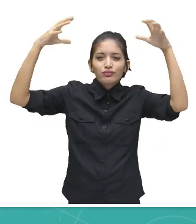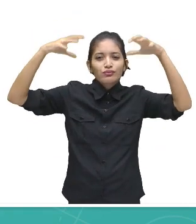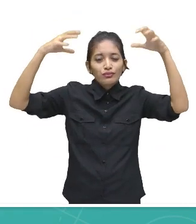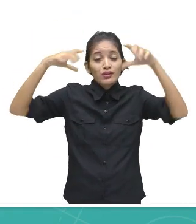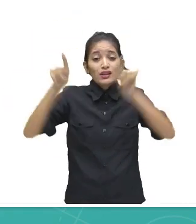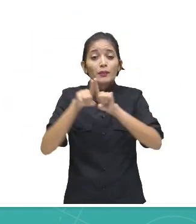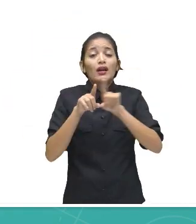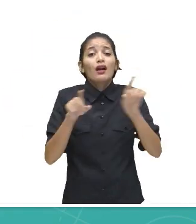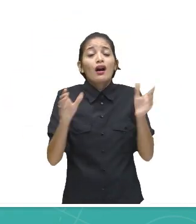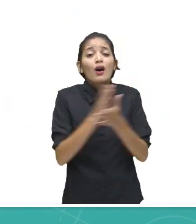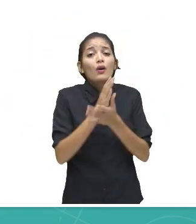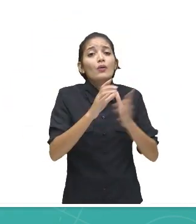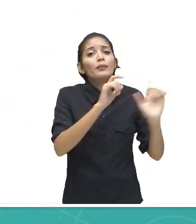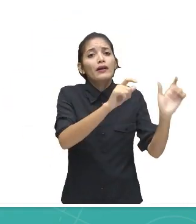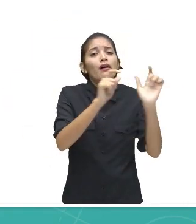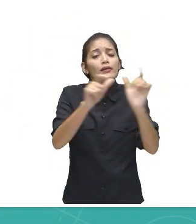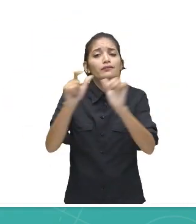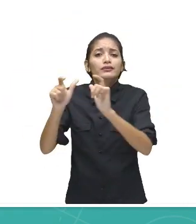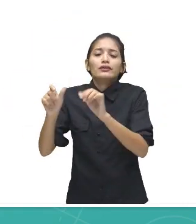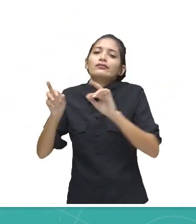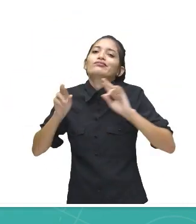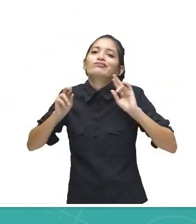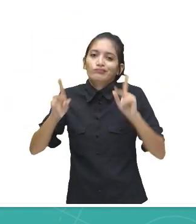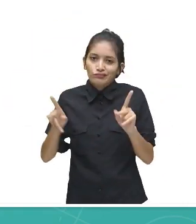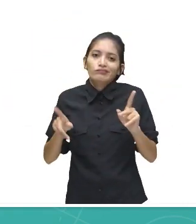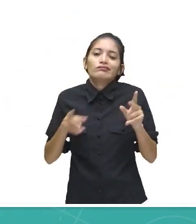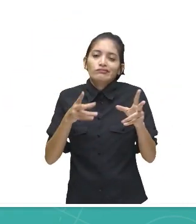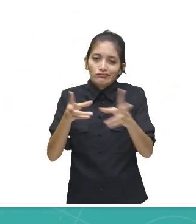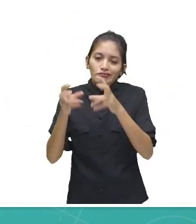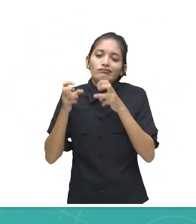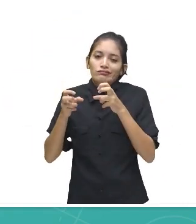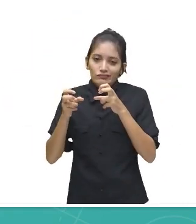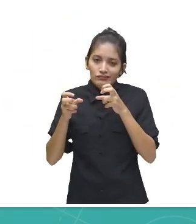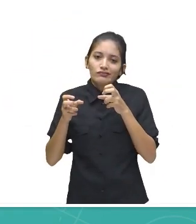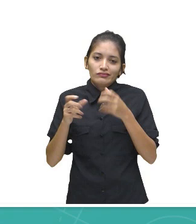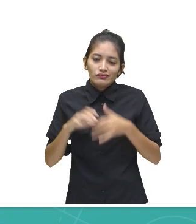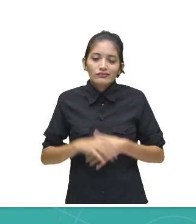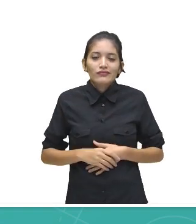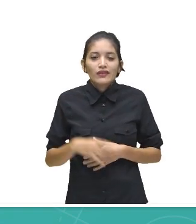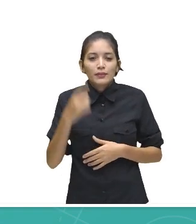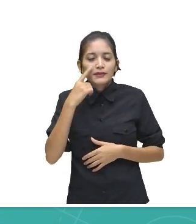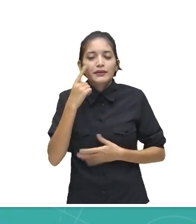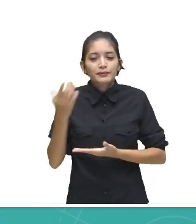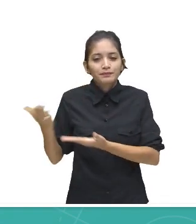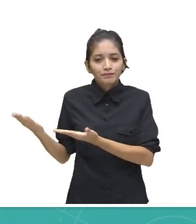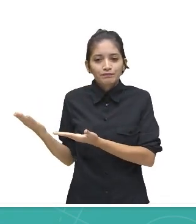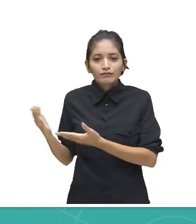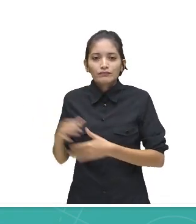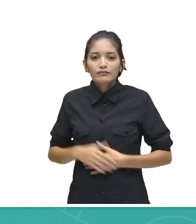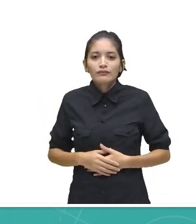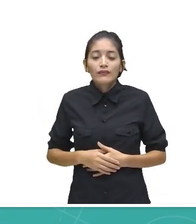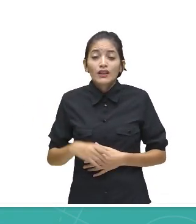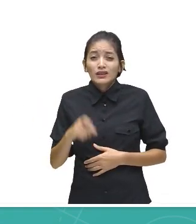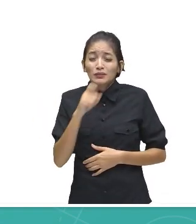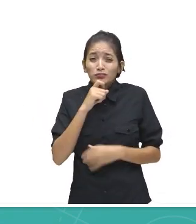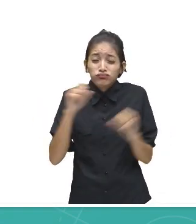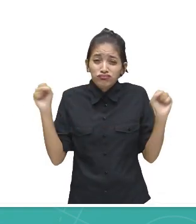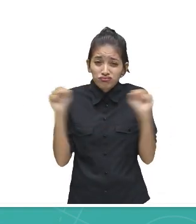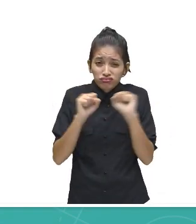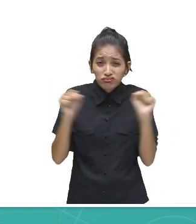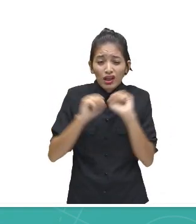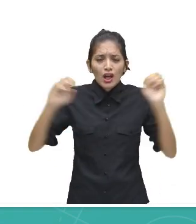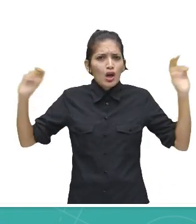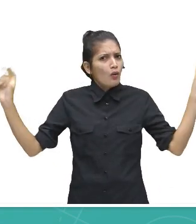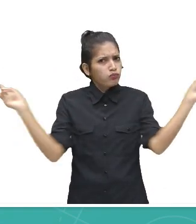tem áreas do planeta que são muito diferentes, como a gente está vendo aí no gabarito da terceira questão, né? Frio extremo,